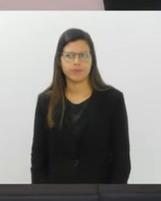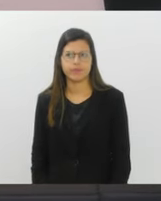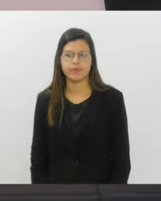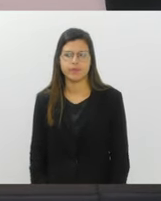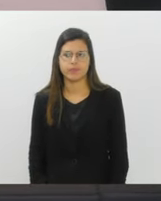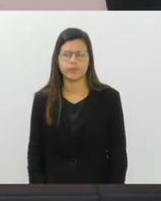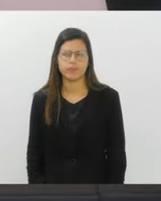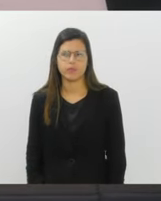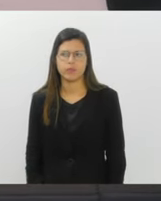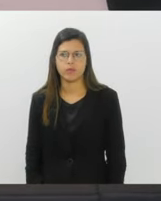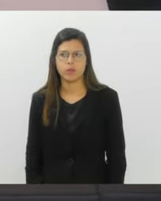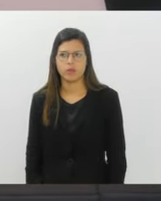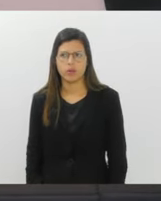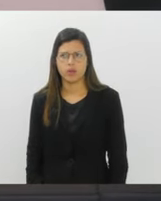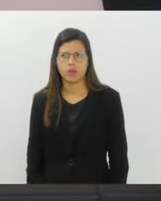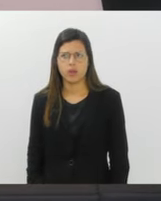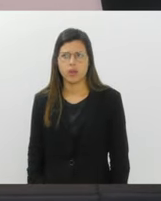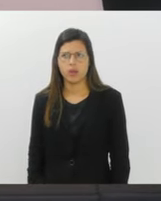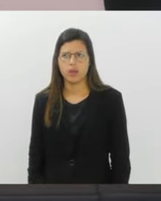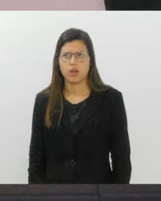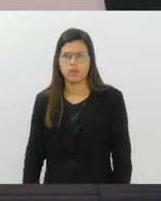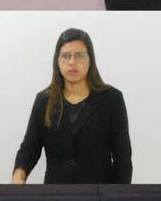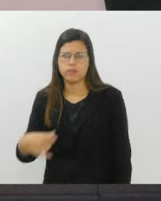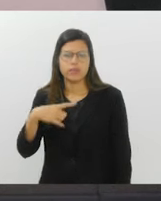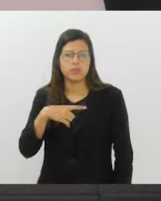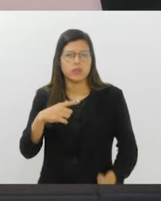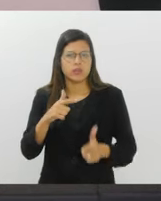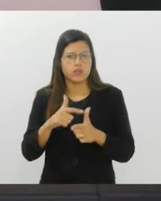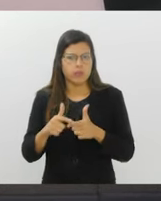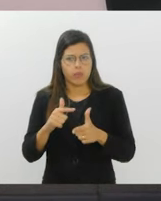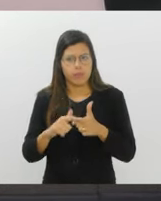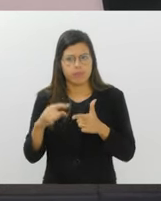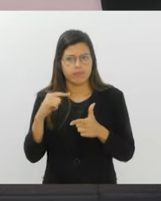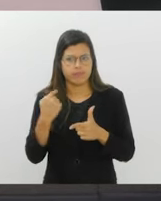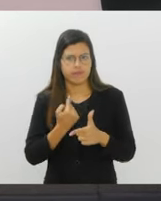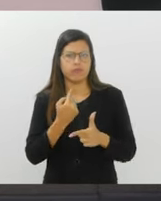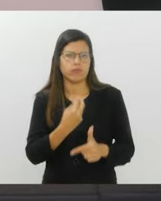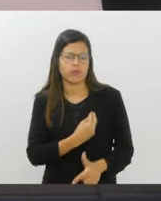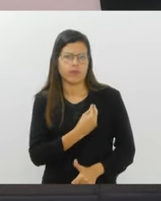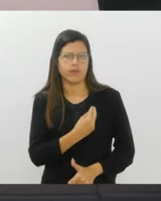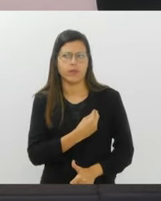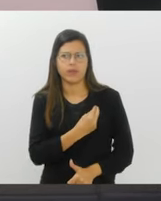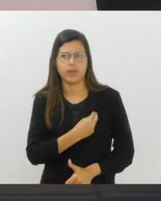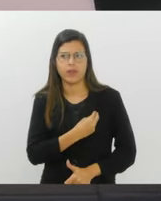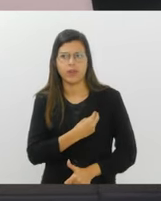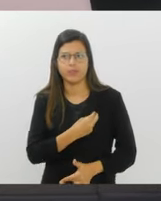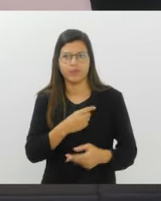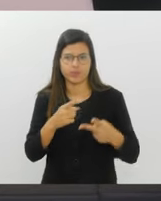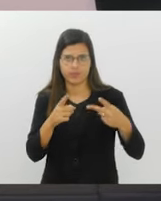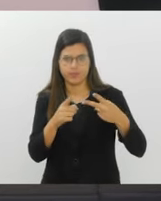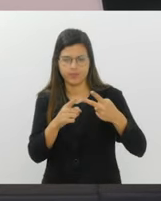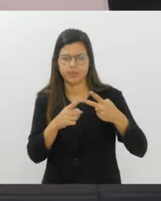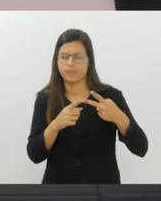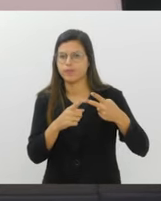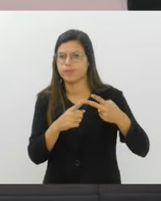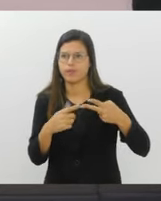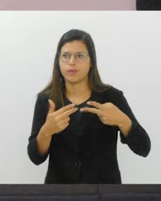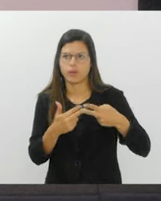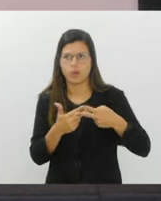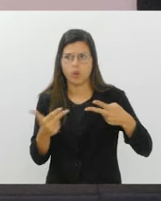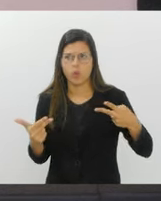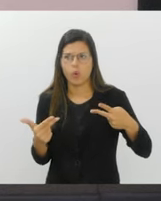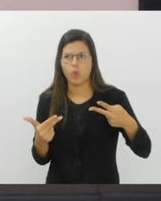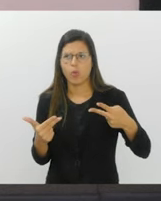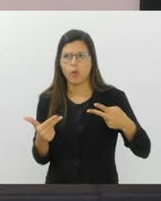Chegando a esse impasse que nós estamos vivendo. Aí a segunda questão, o